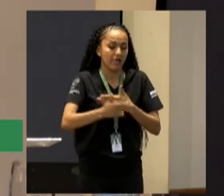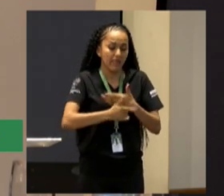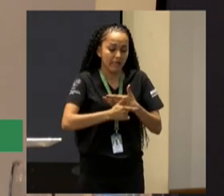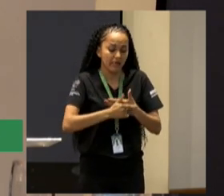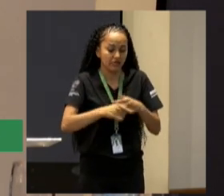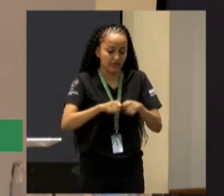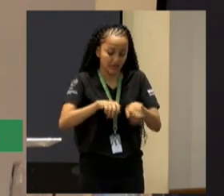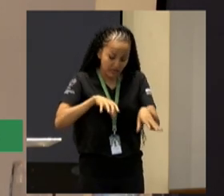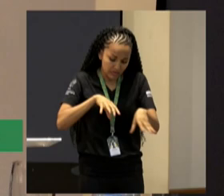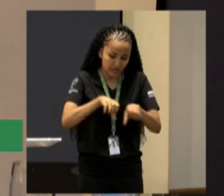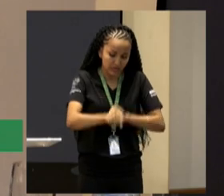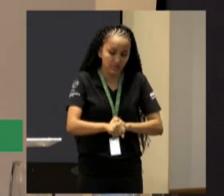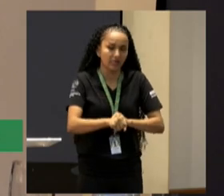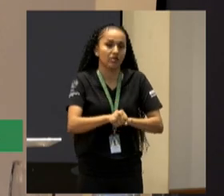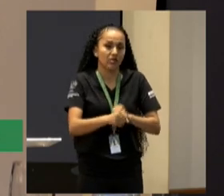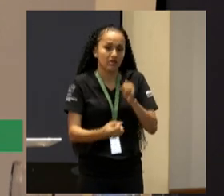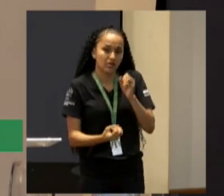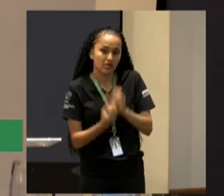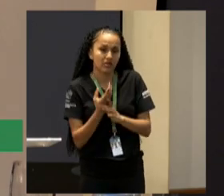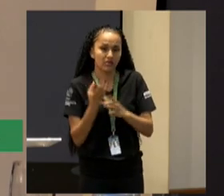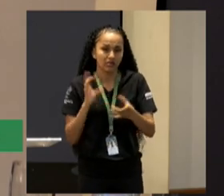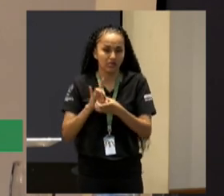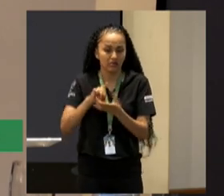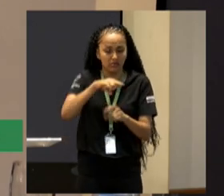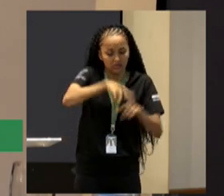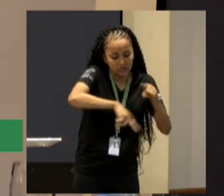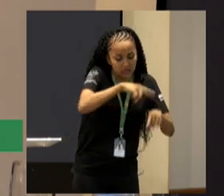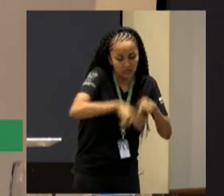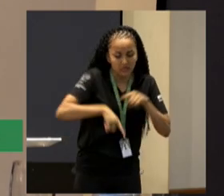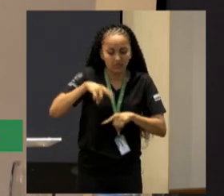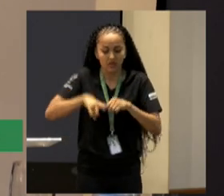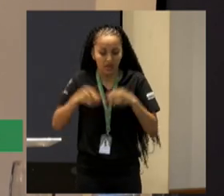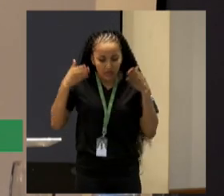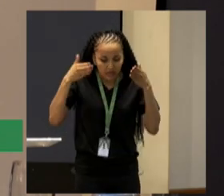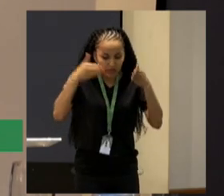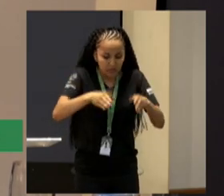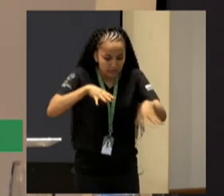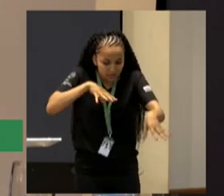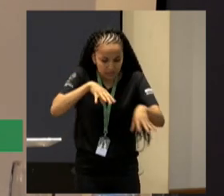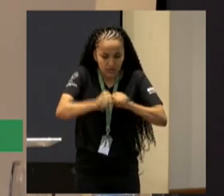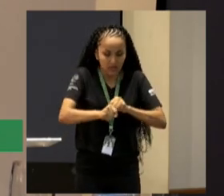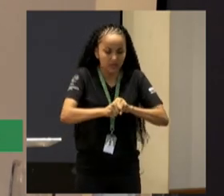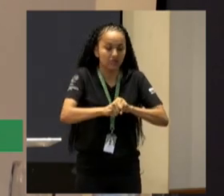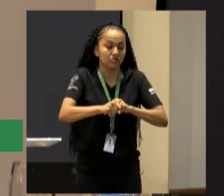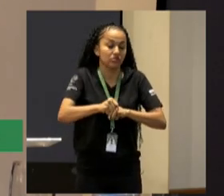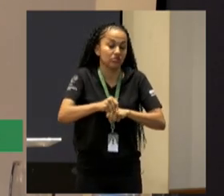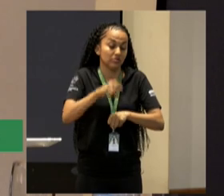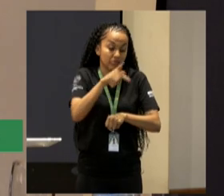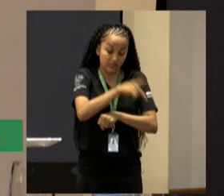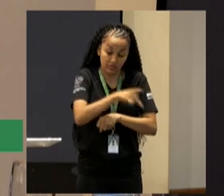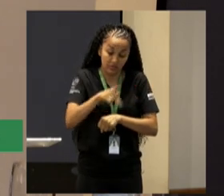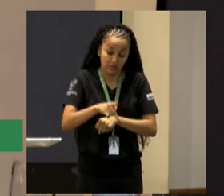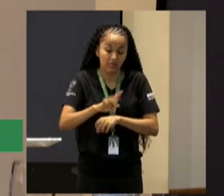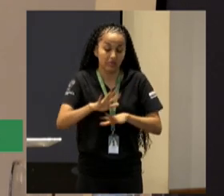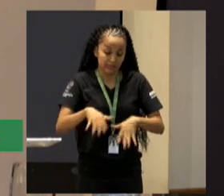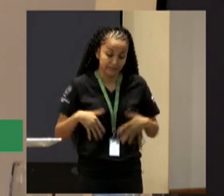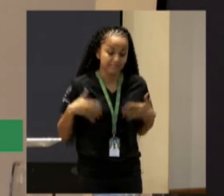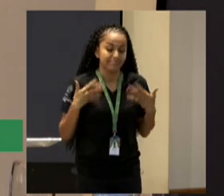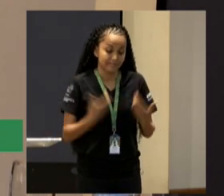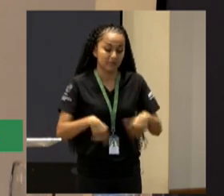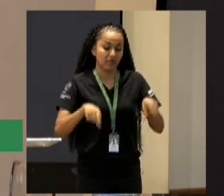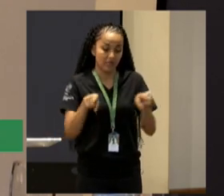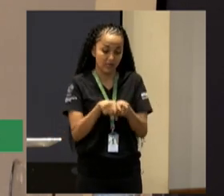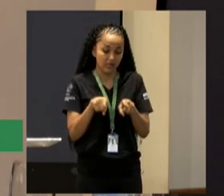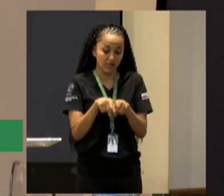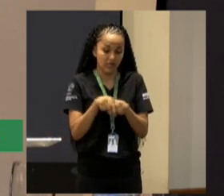formação, constituindo uma extensa gama de materiais e com foco na formação de professores. E isso também